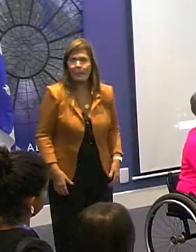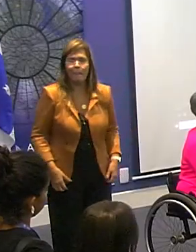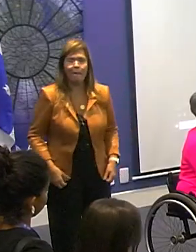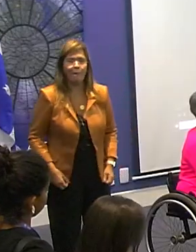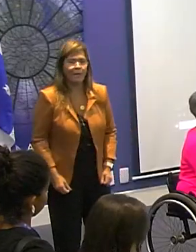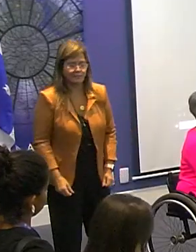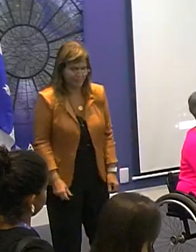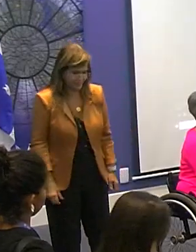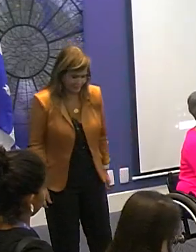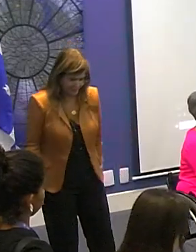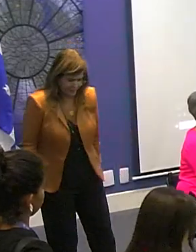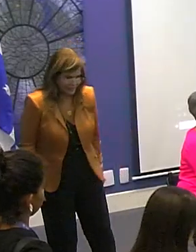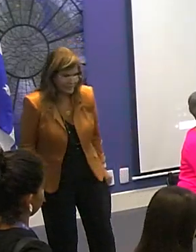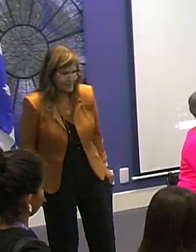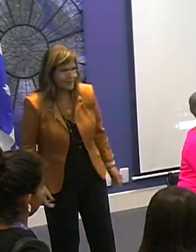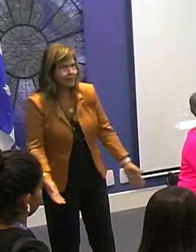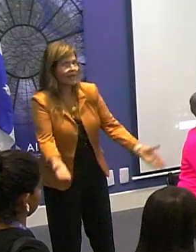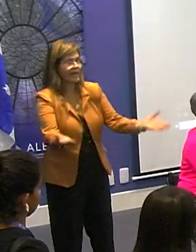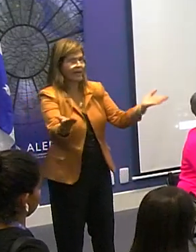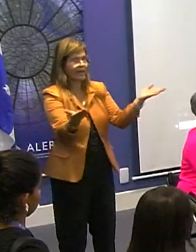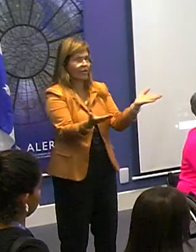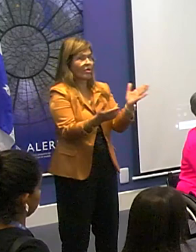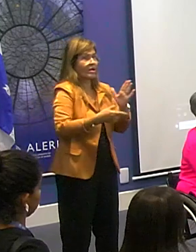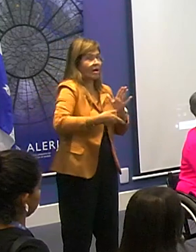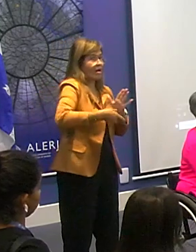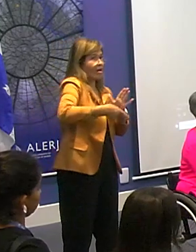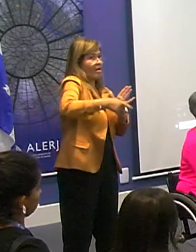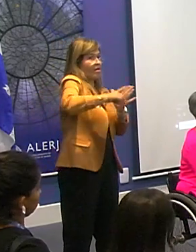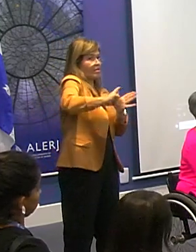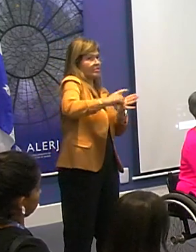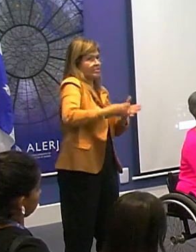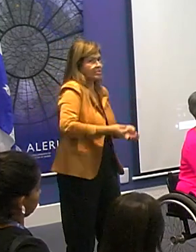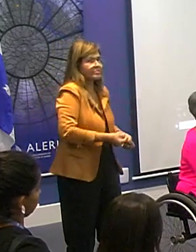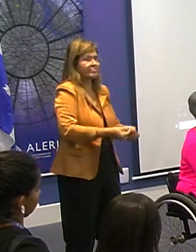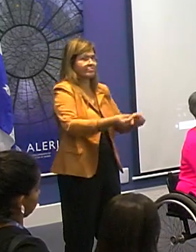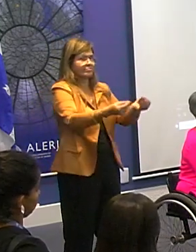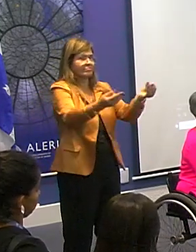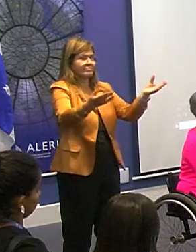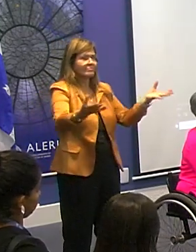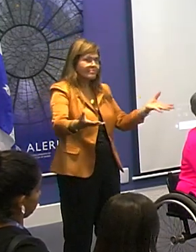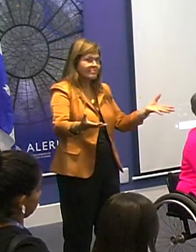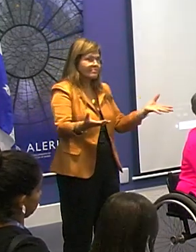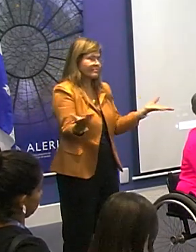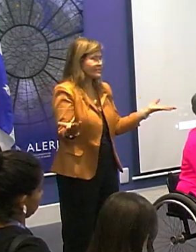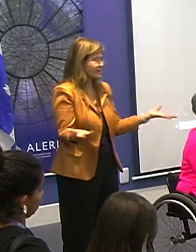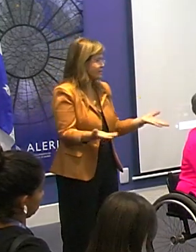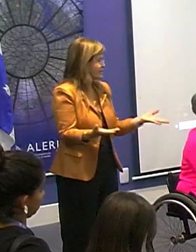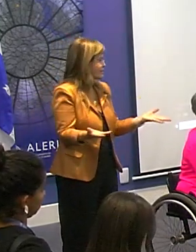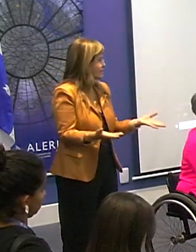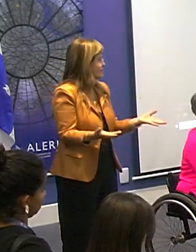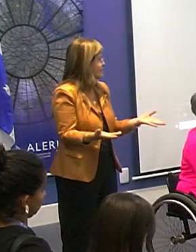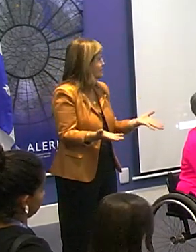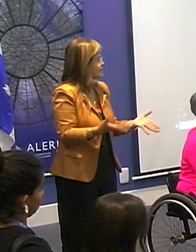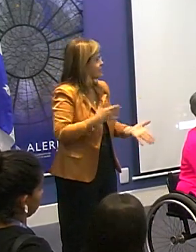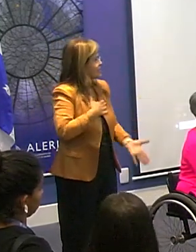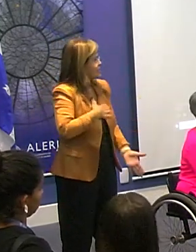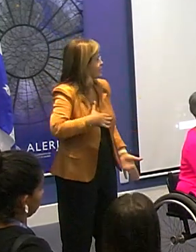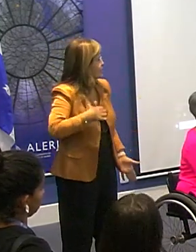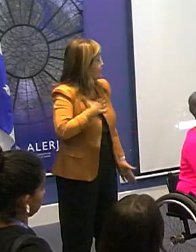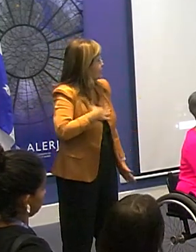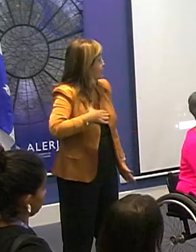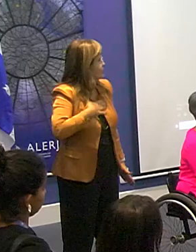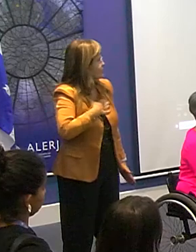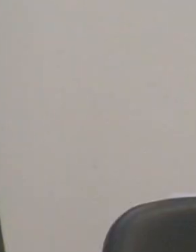Bem, antes de passar para a entrega dos exemplares do Estatuto em Braille, eu gostaria só